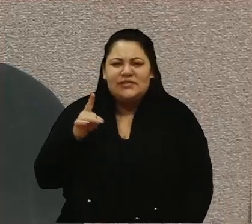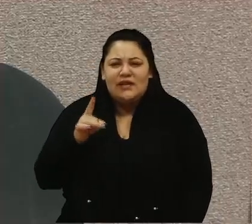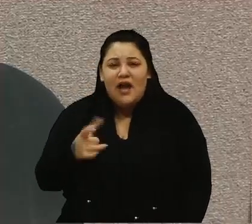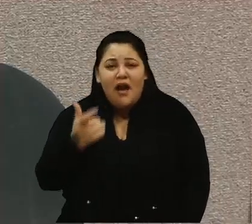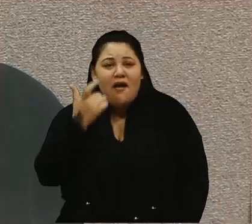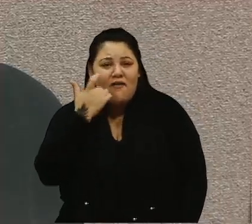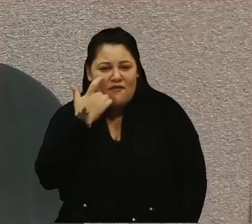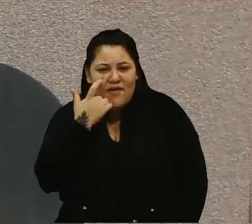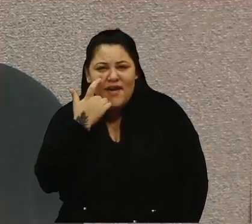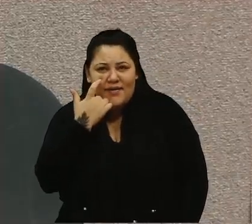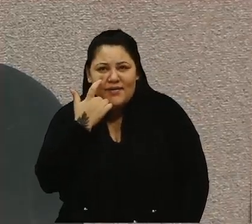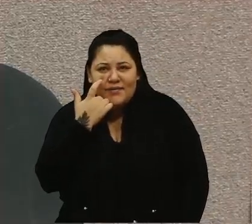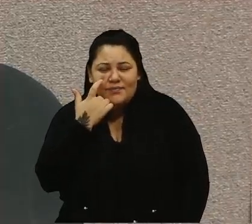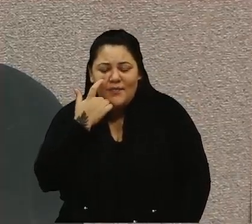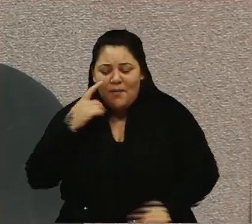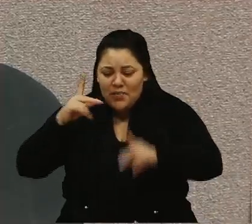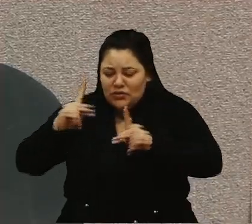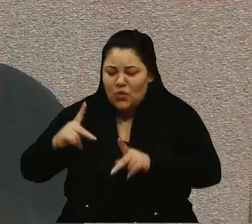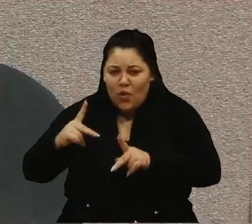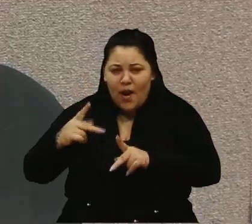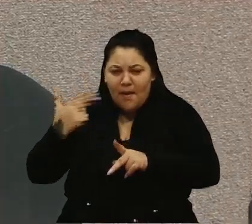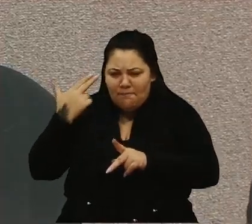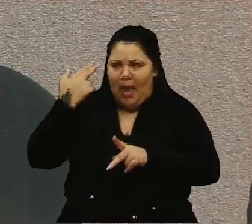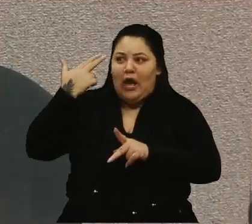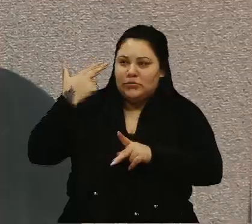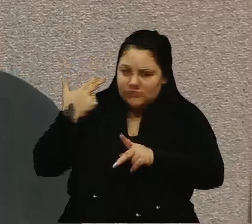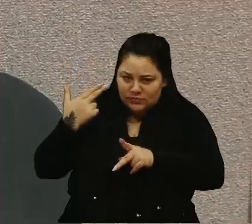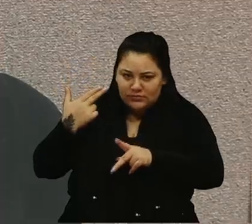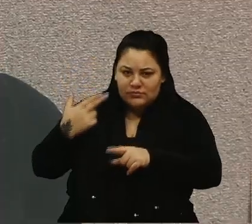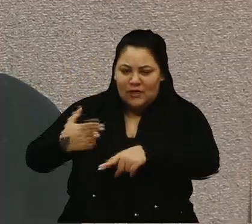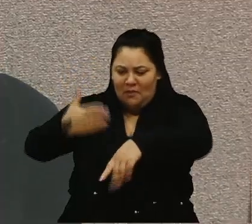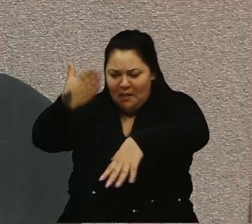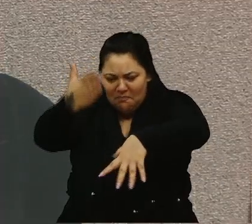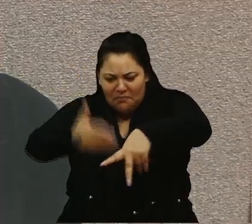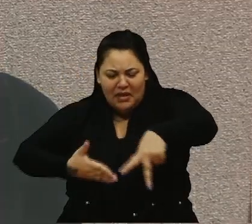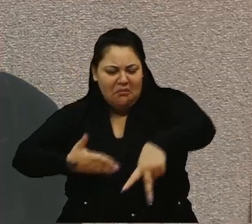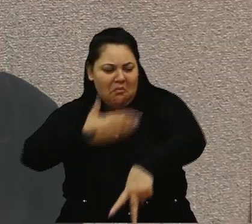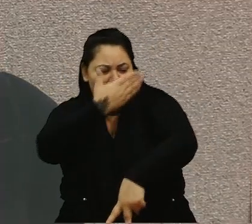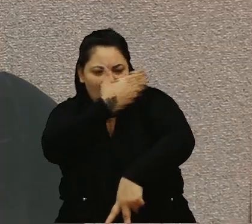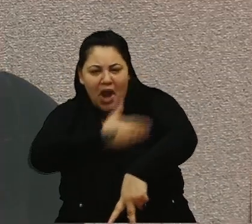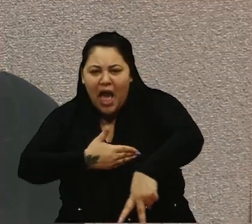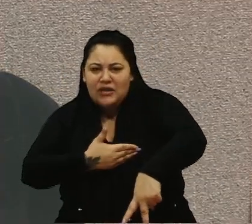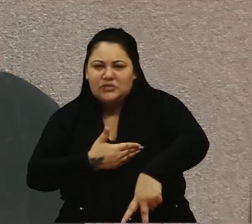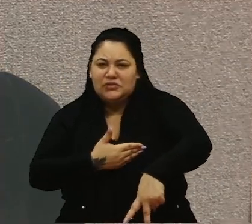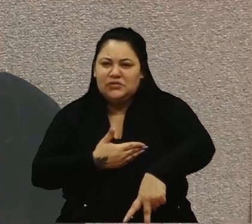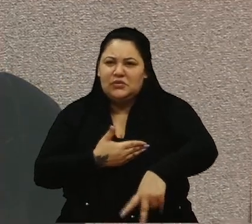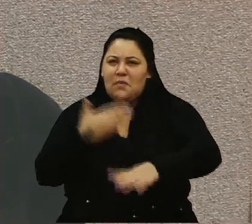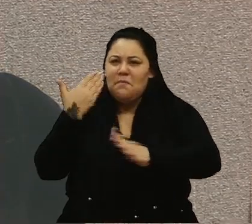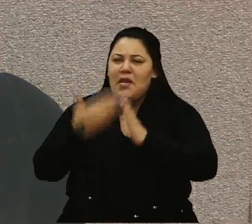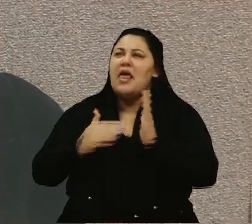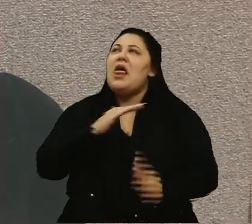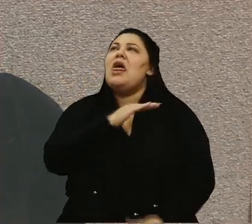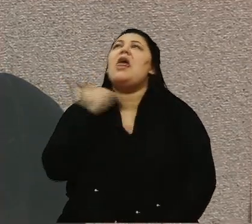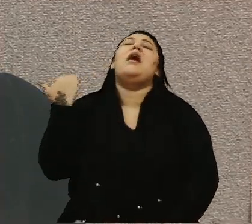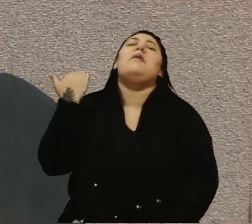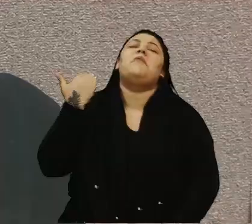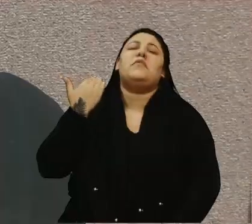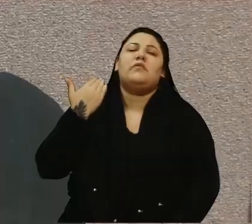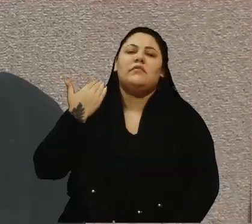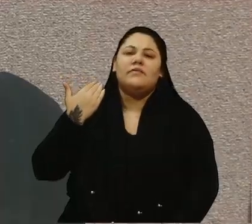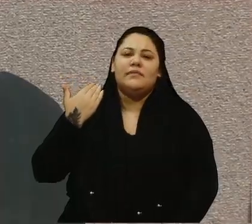ser trucidado ao seu lado, arrancado uma perna, perder a sua cabeça. O seu